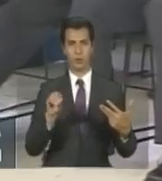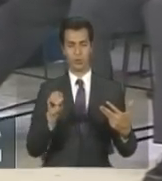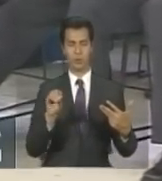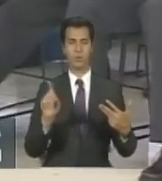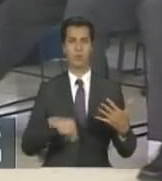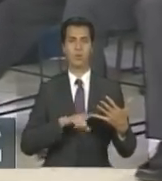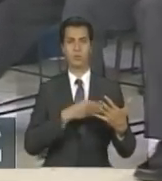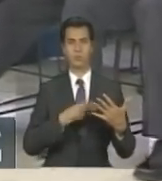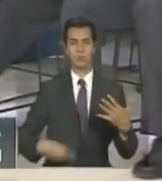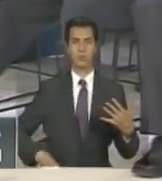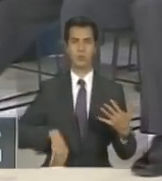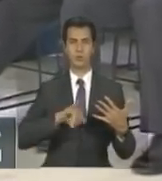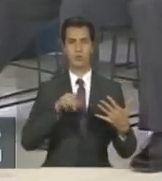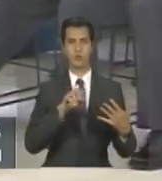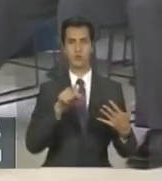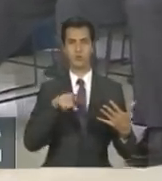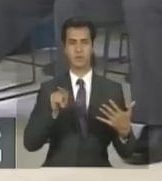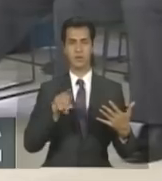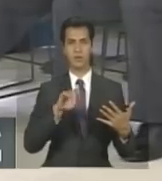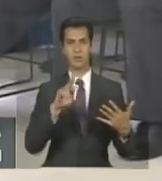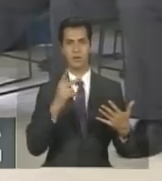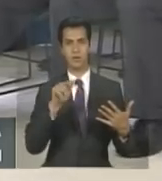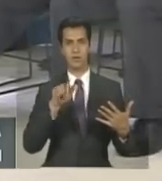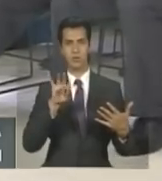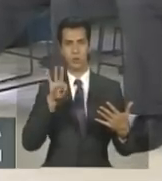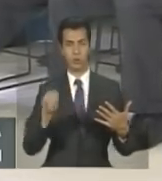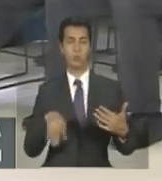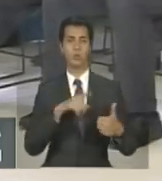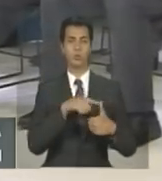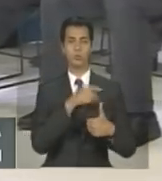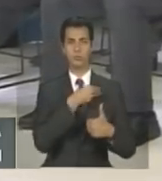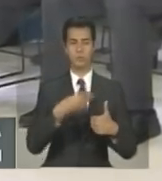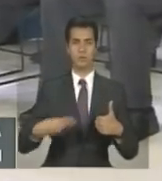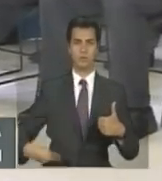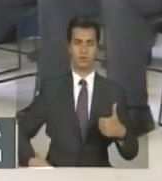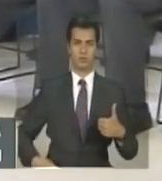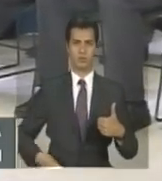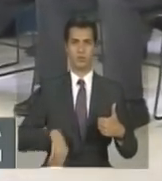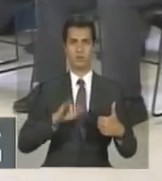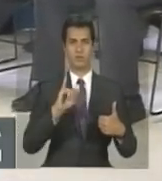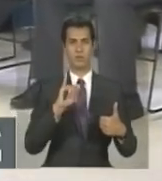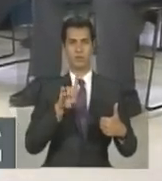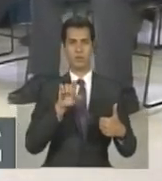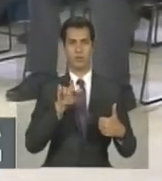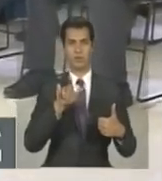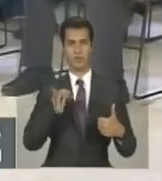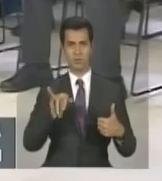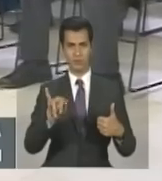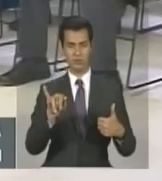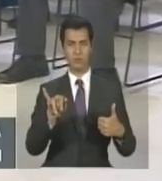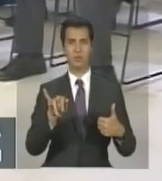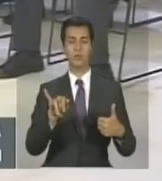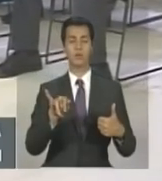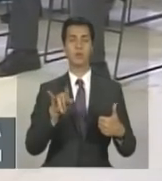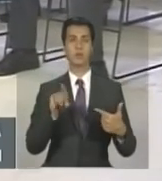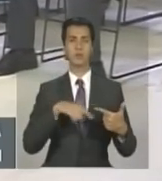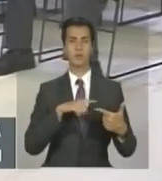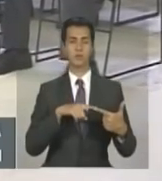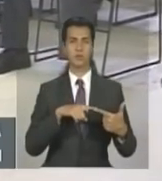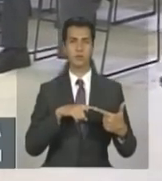José Lito, do Gabinete de Segurança Institucional, e Deli Salvati, da Secretaria de